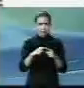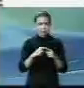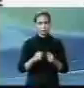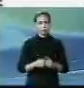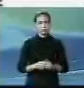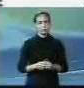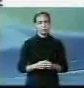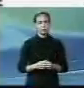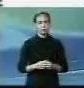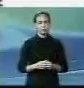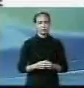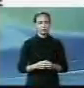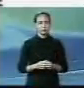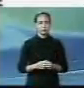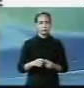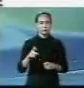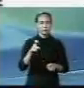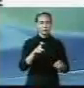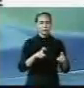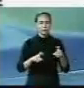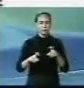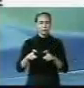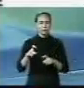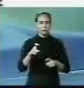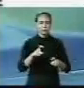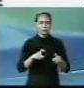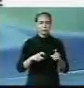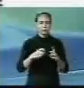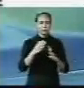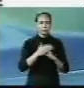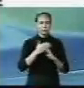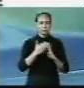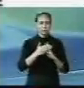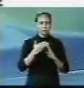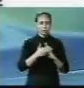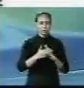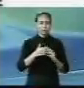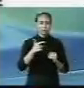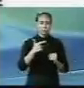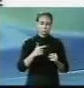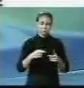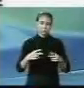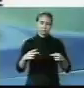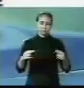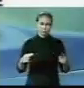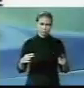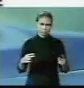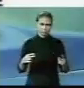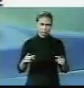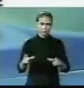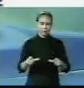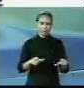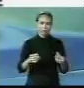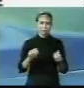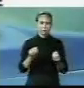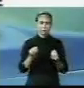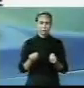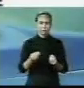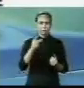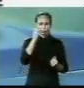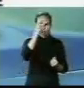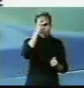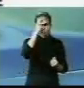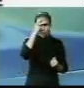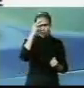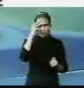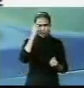O proxy, ele é um computador intermediário que atua como o quê? Como cliente e servidor ao mesmo